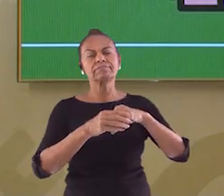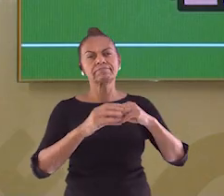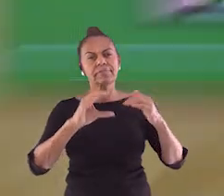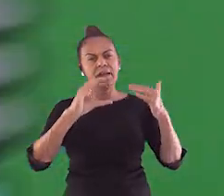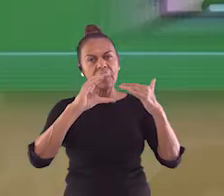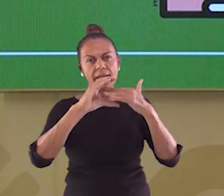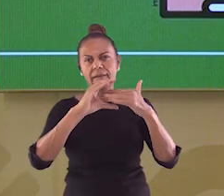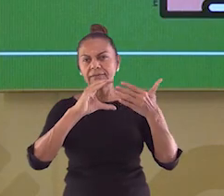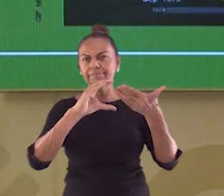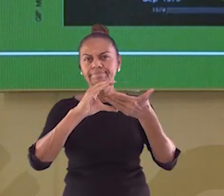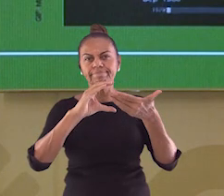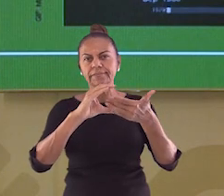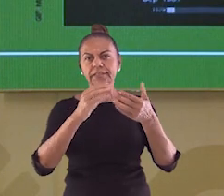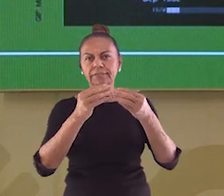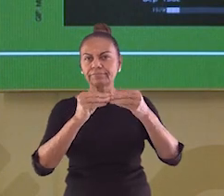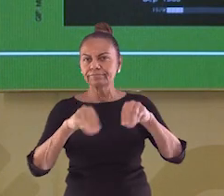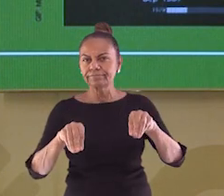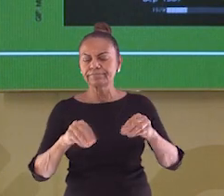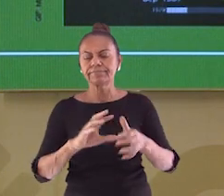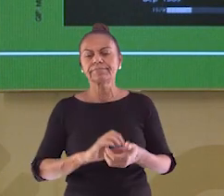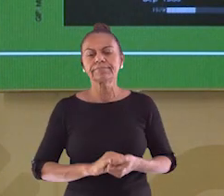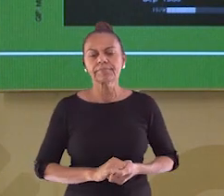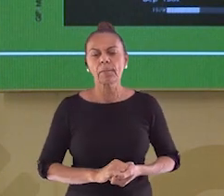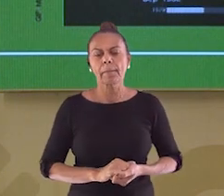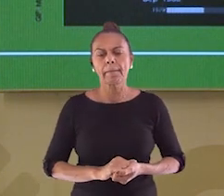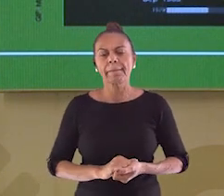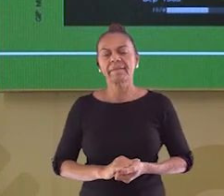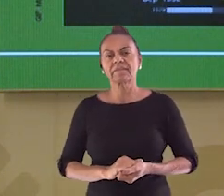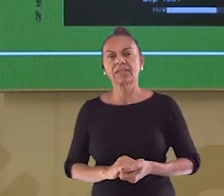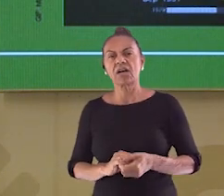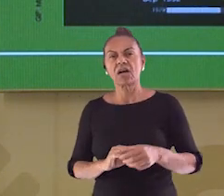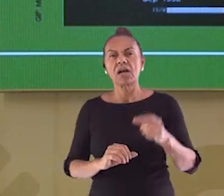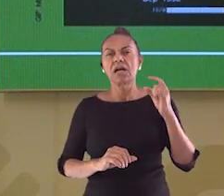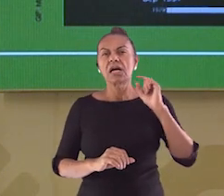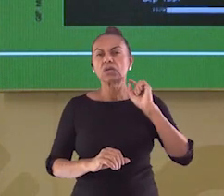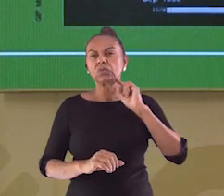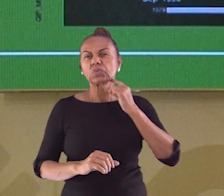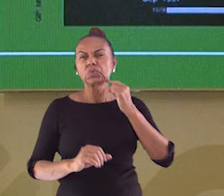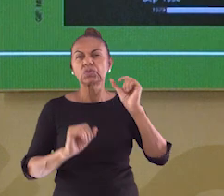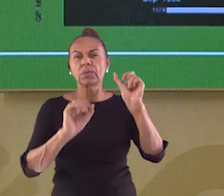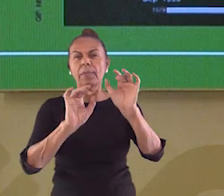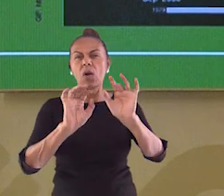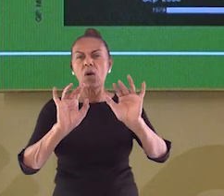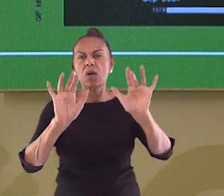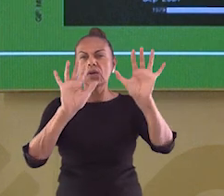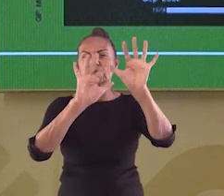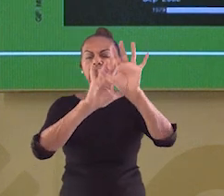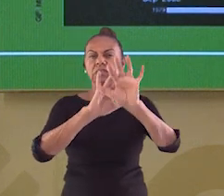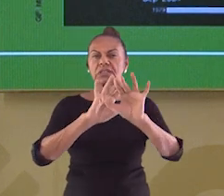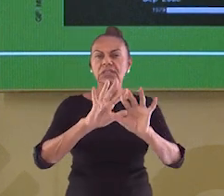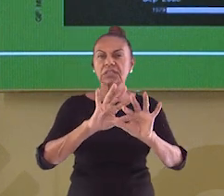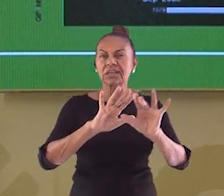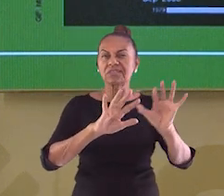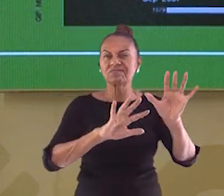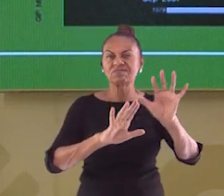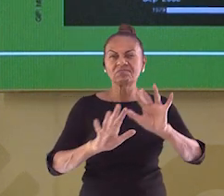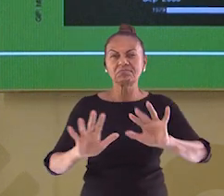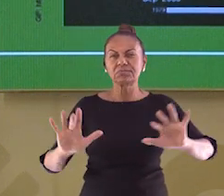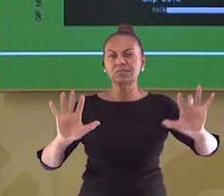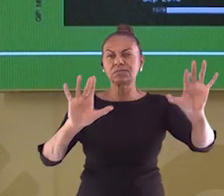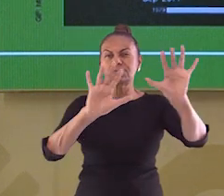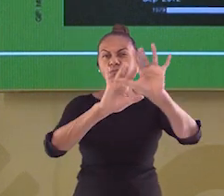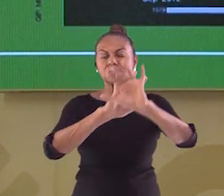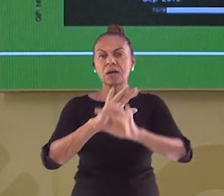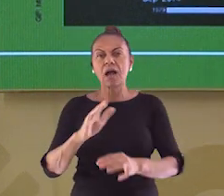ozônio. Para conter esse processo de degradação do ozônio causado pela poluição humana, foi criado o Protocolo